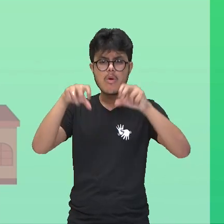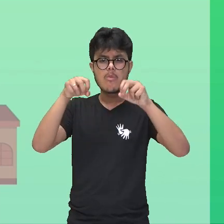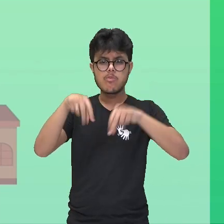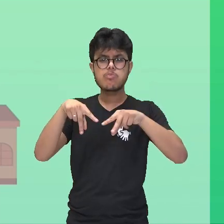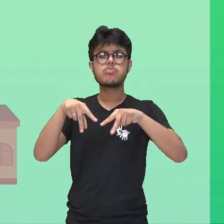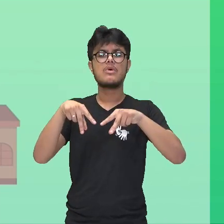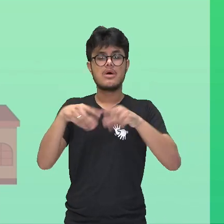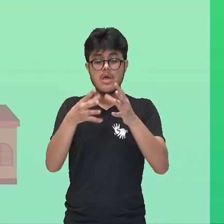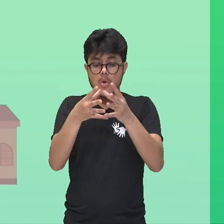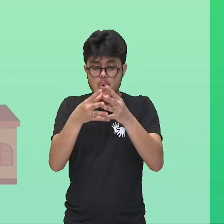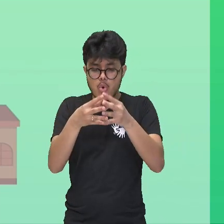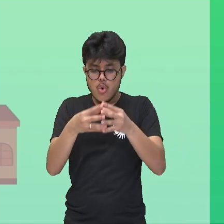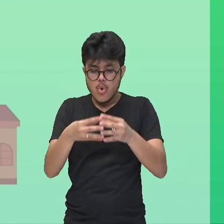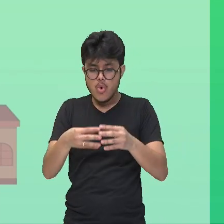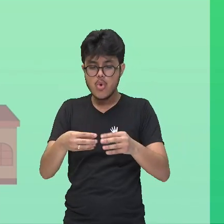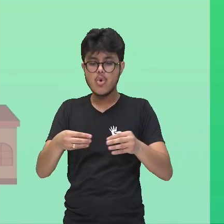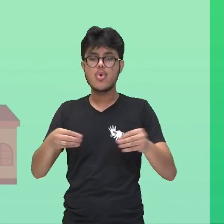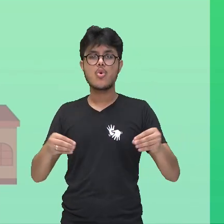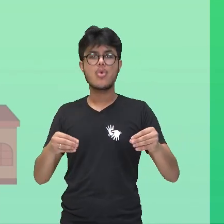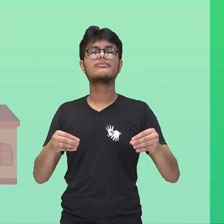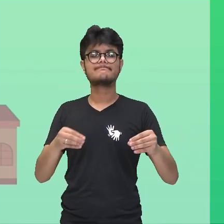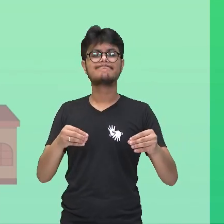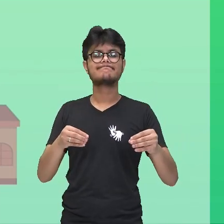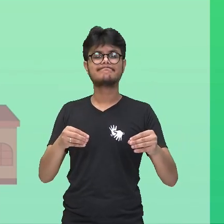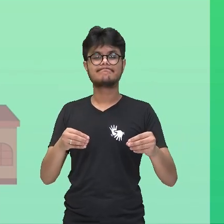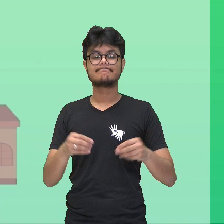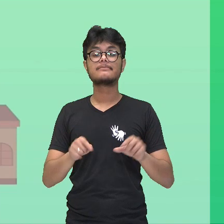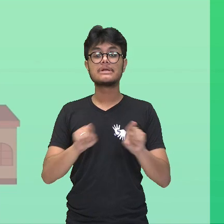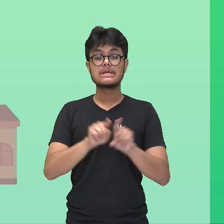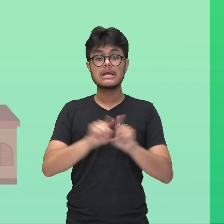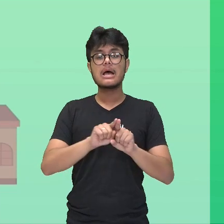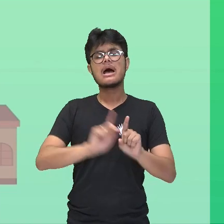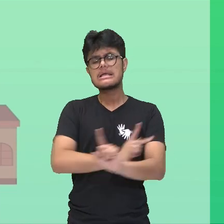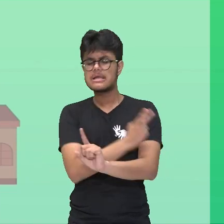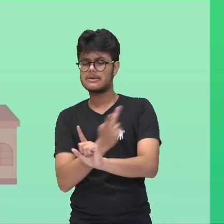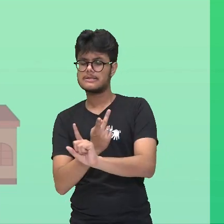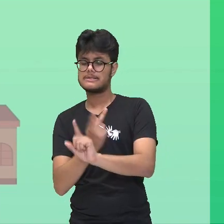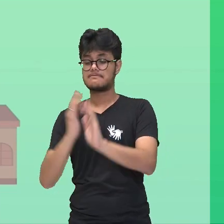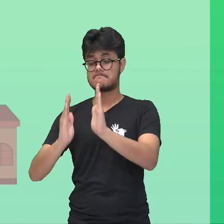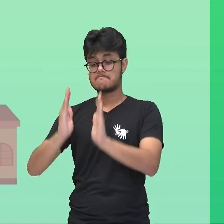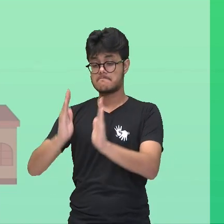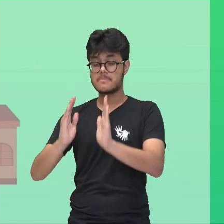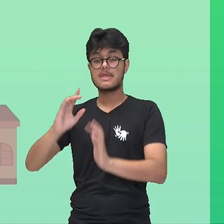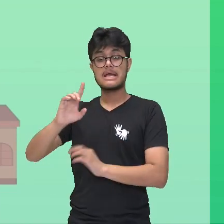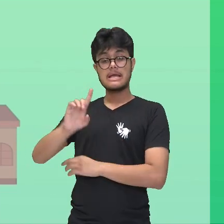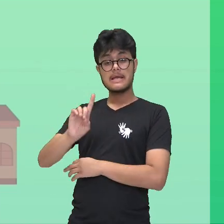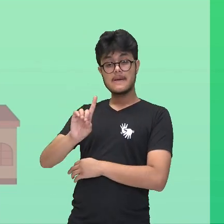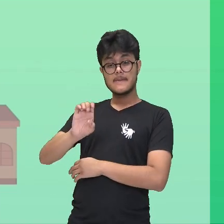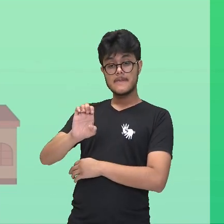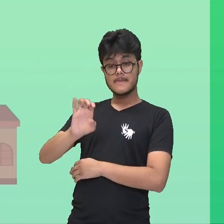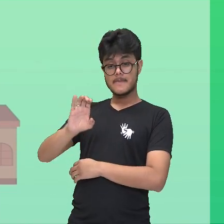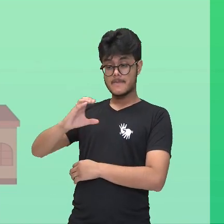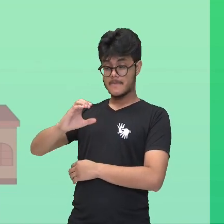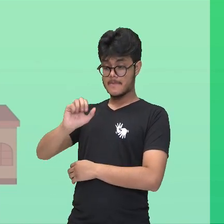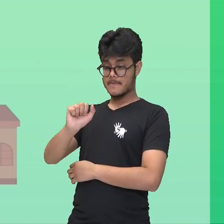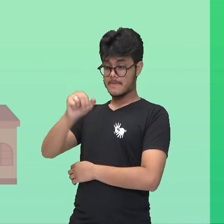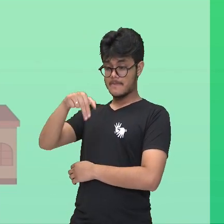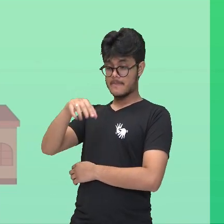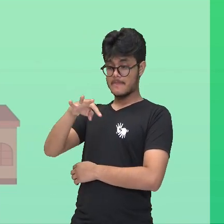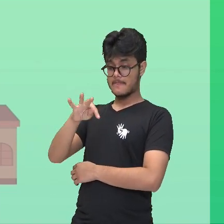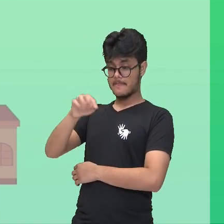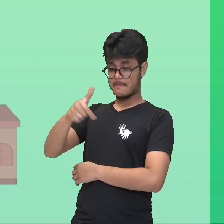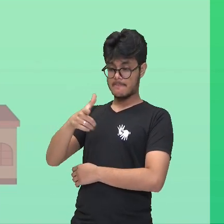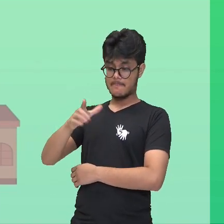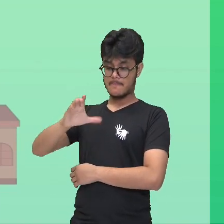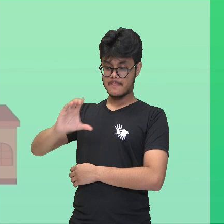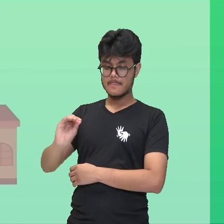são floculados, depois eles entram em decantação, todos eles se concentram no fundo,